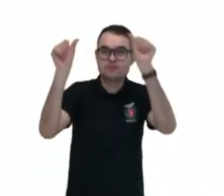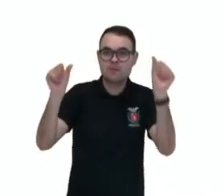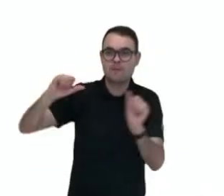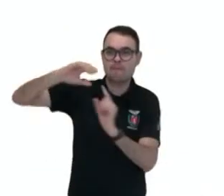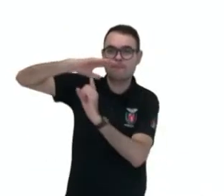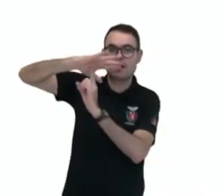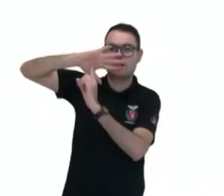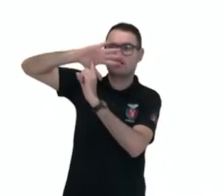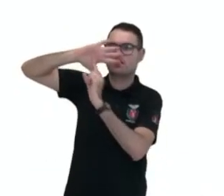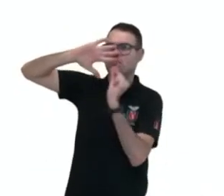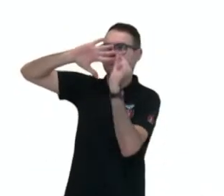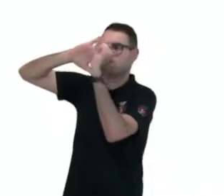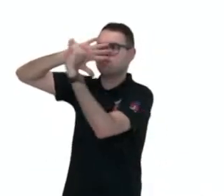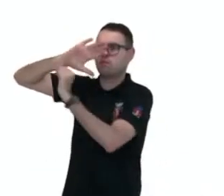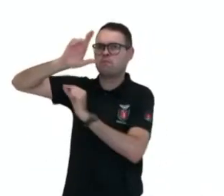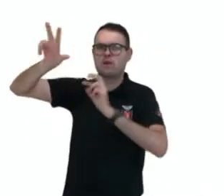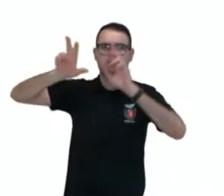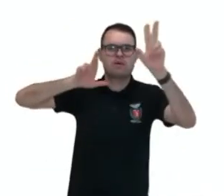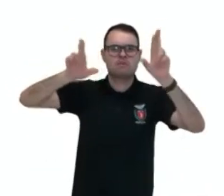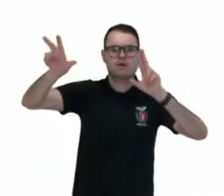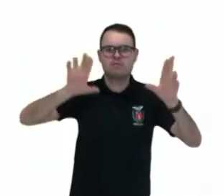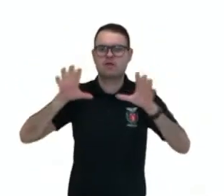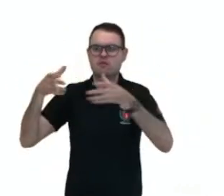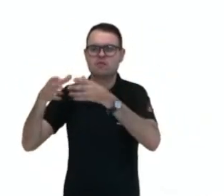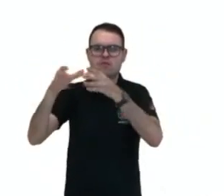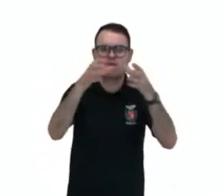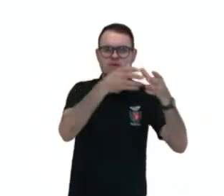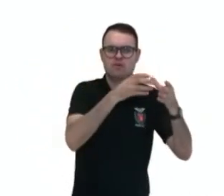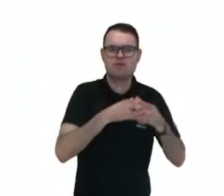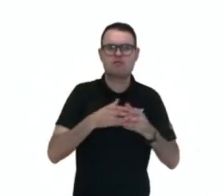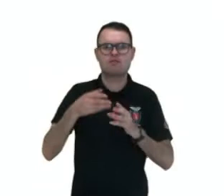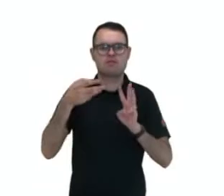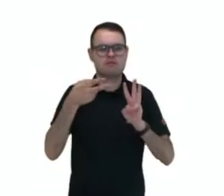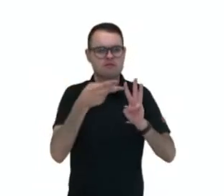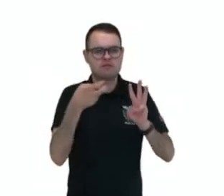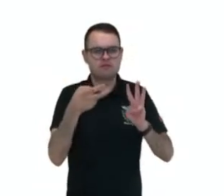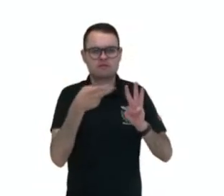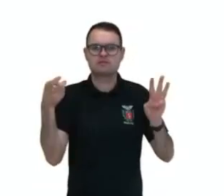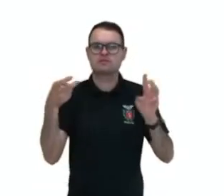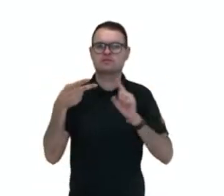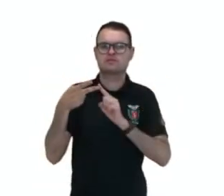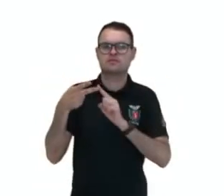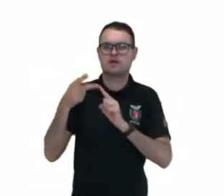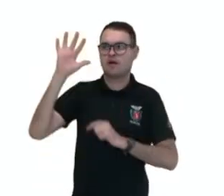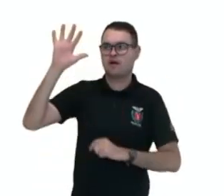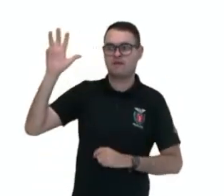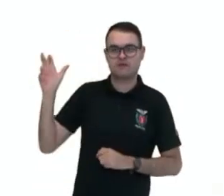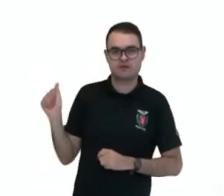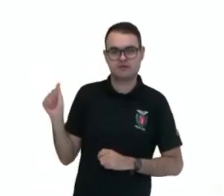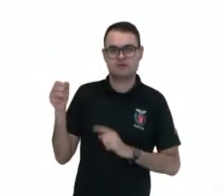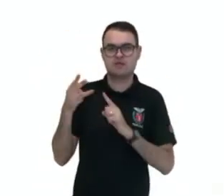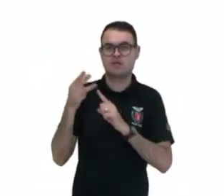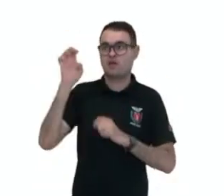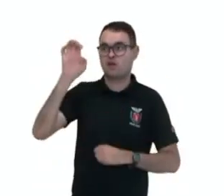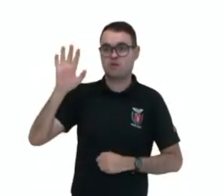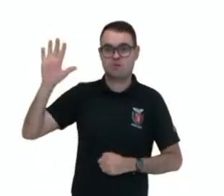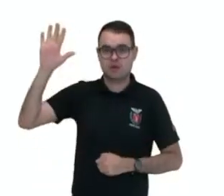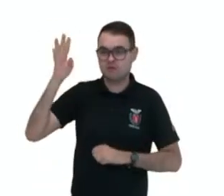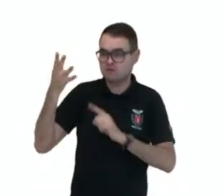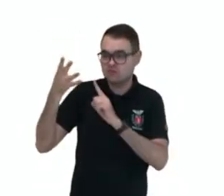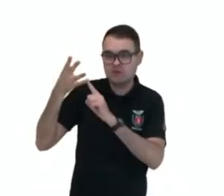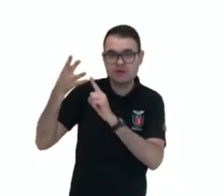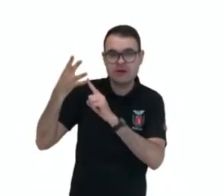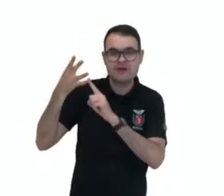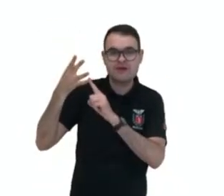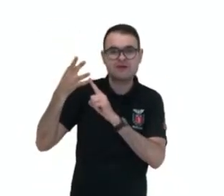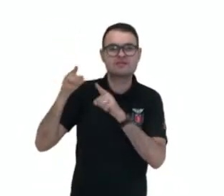diferentes grupos étnicos, indígenas, africanos, europeus e asiáticos. Vamos estudar a contribuição